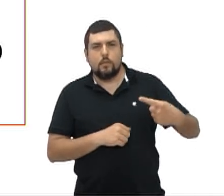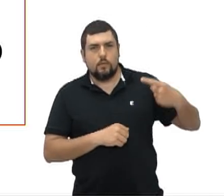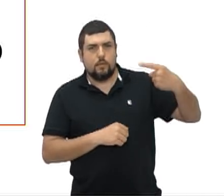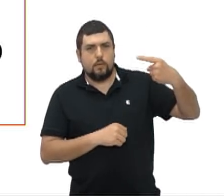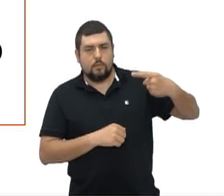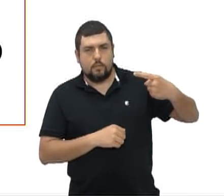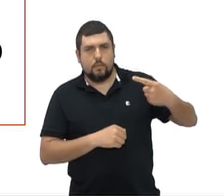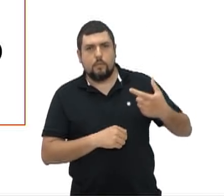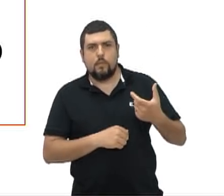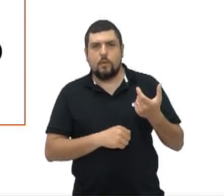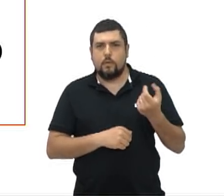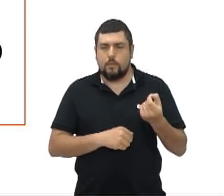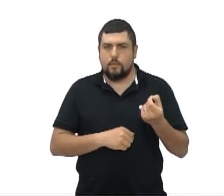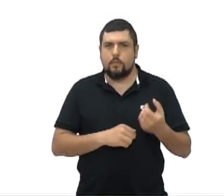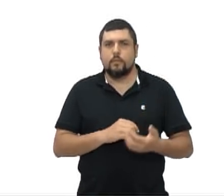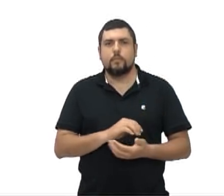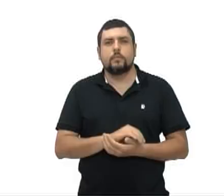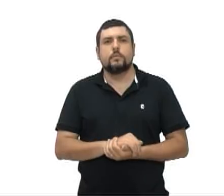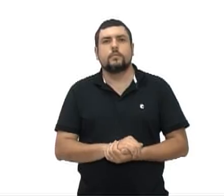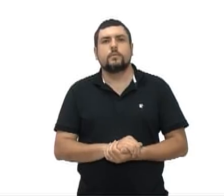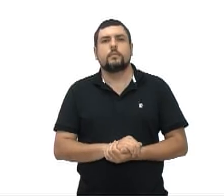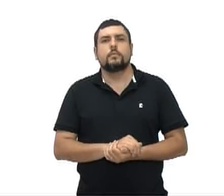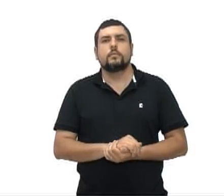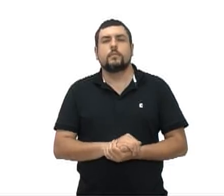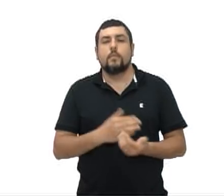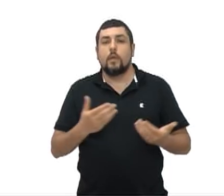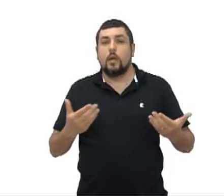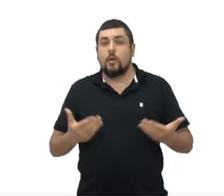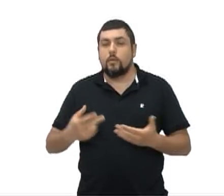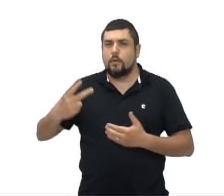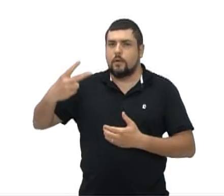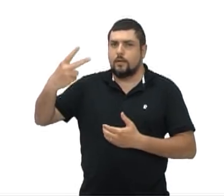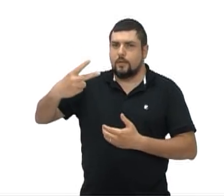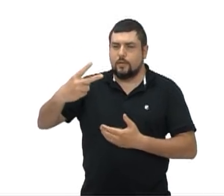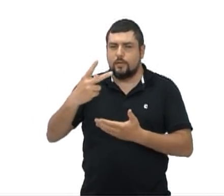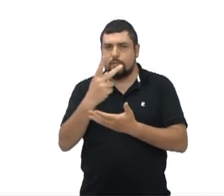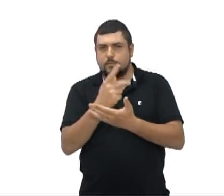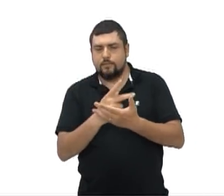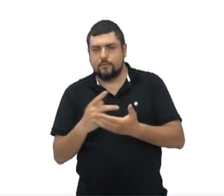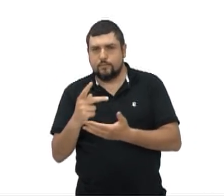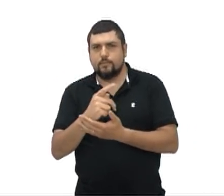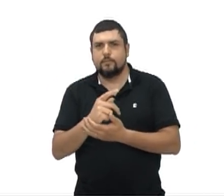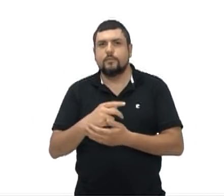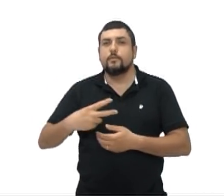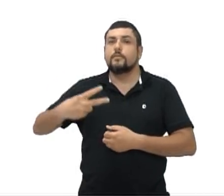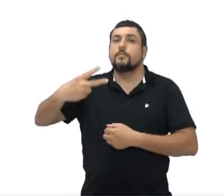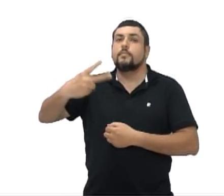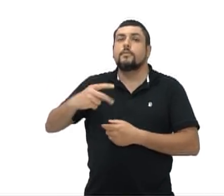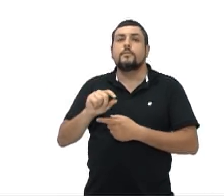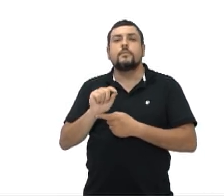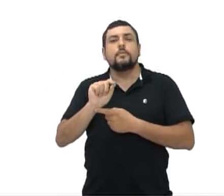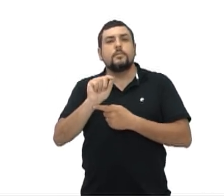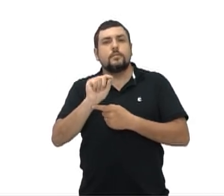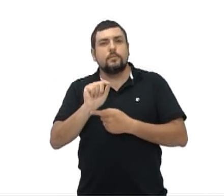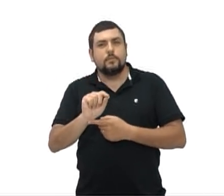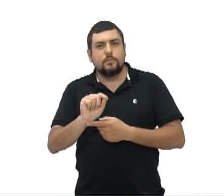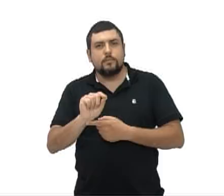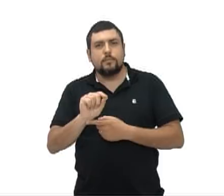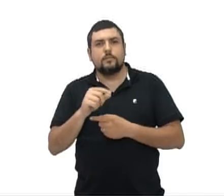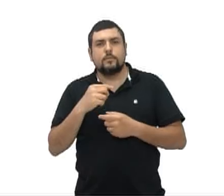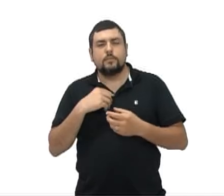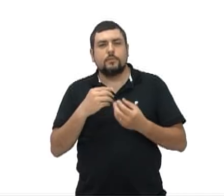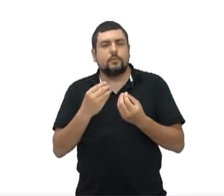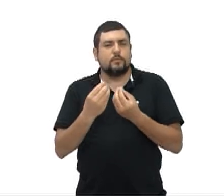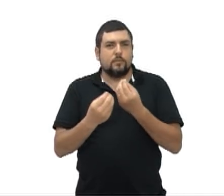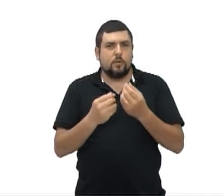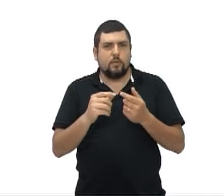da figura 1. Vamos para a figura 2 agora. Na figura 2, considerando o quadradinho